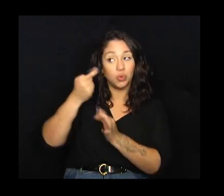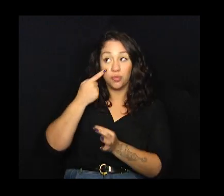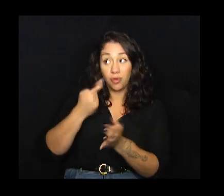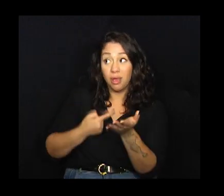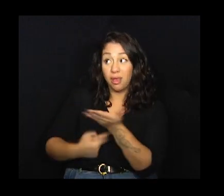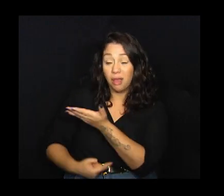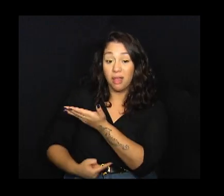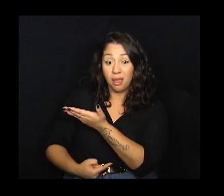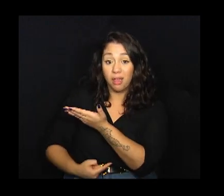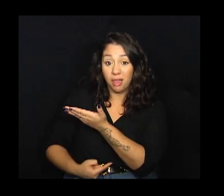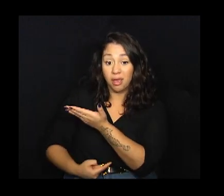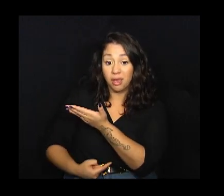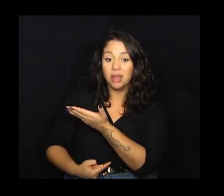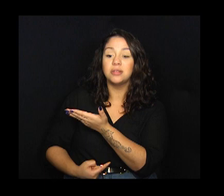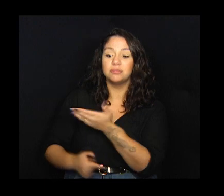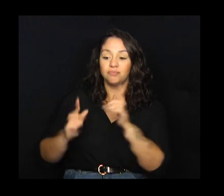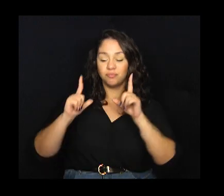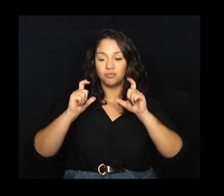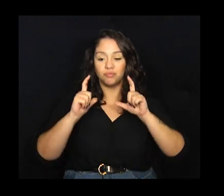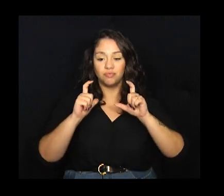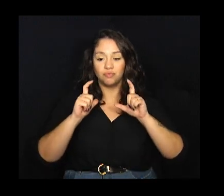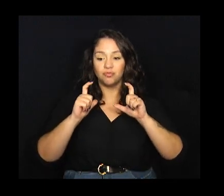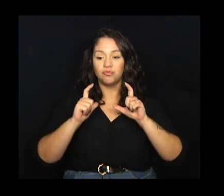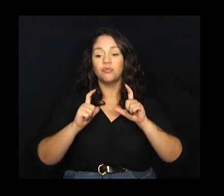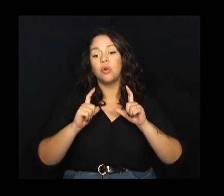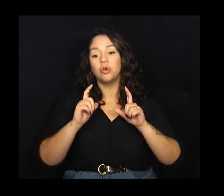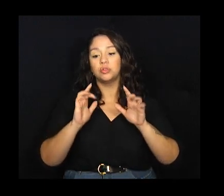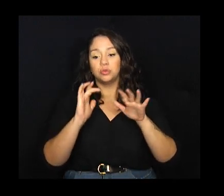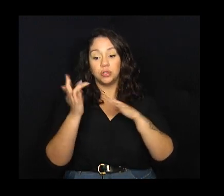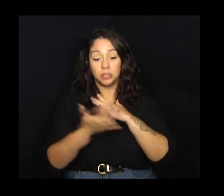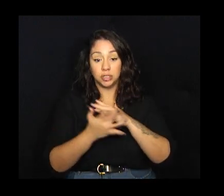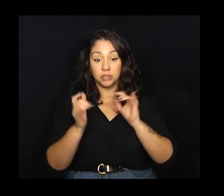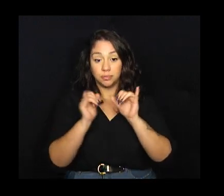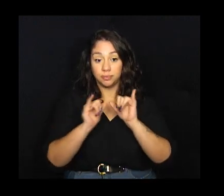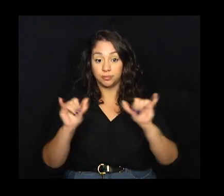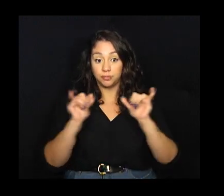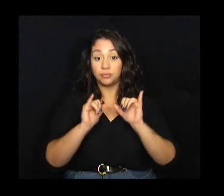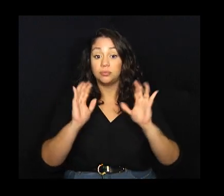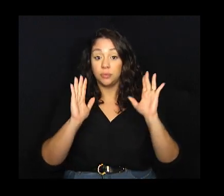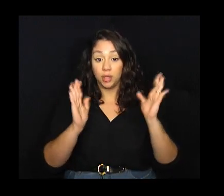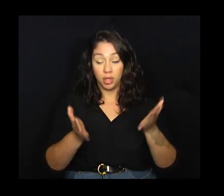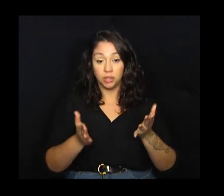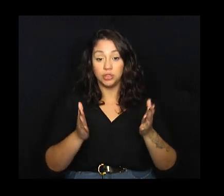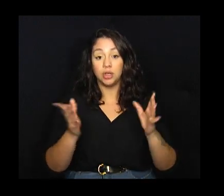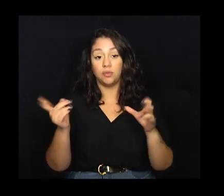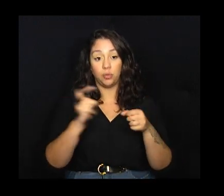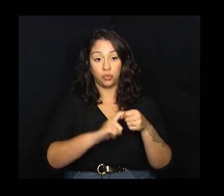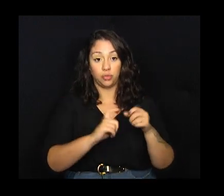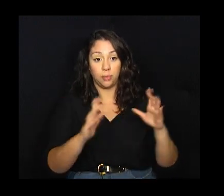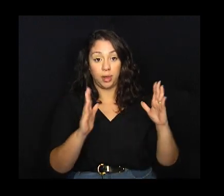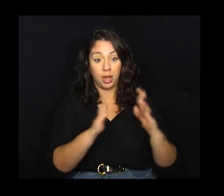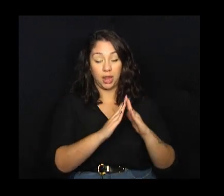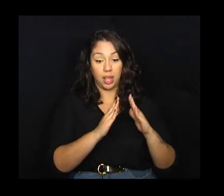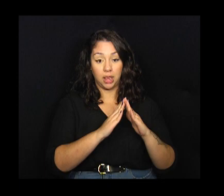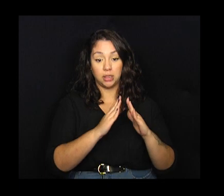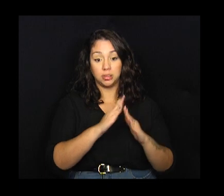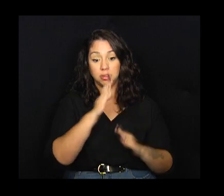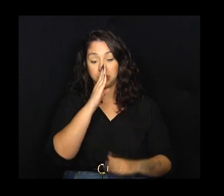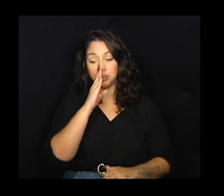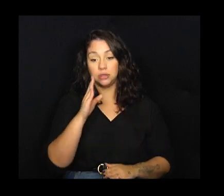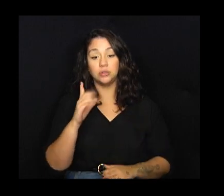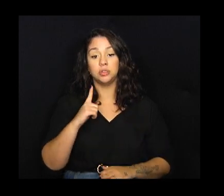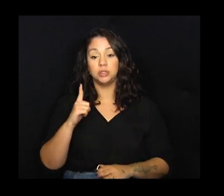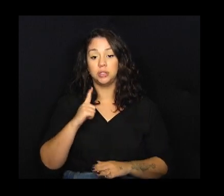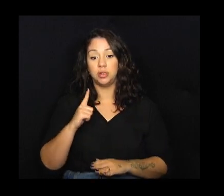próprio jogador divulgou esta foto na rede social ele já teve alta do hospital ele foi diretamente do